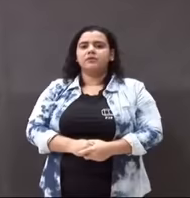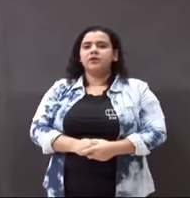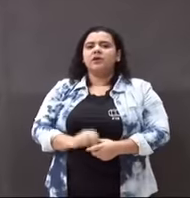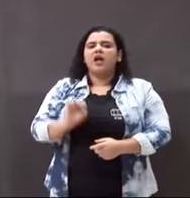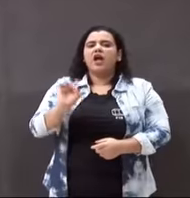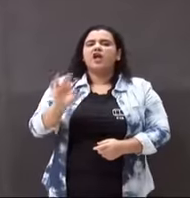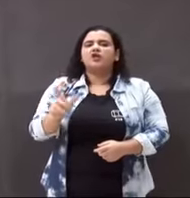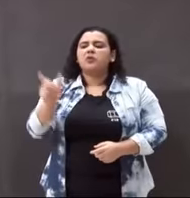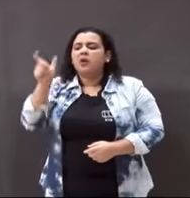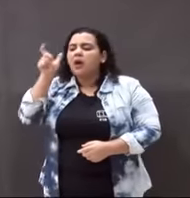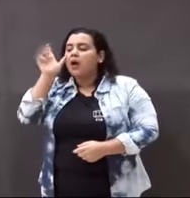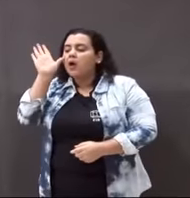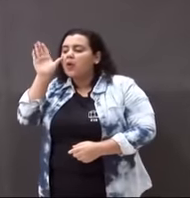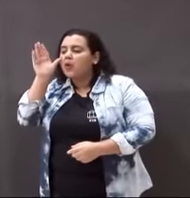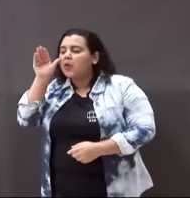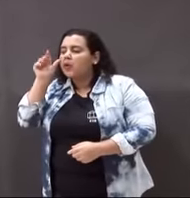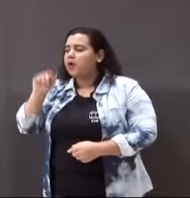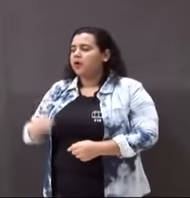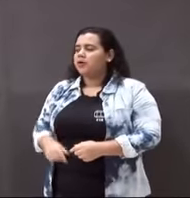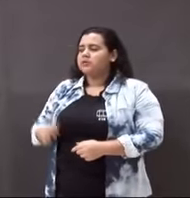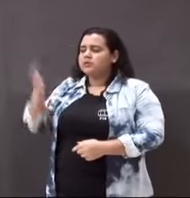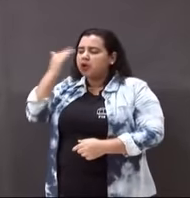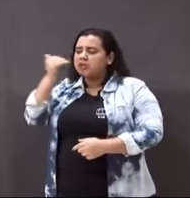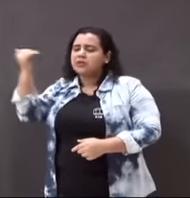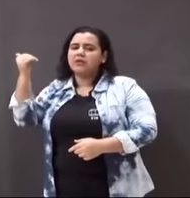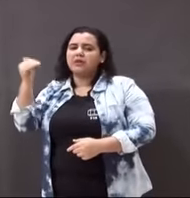mas a palavra gera discípulos.